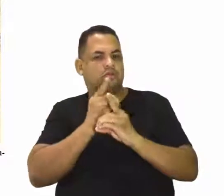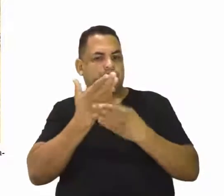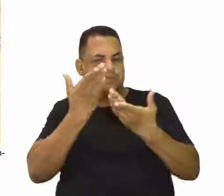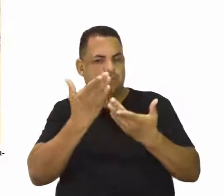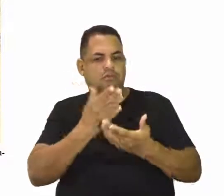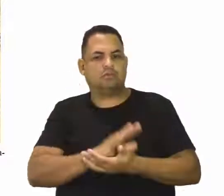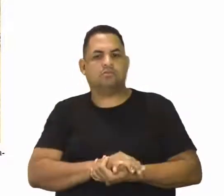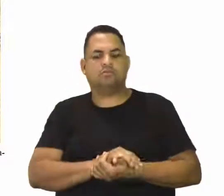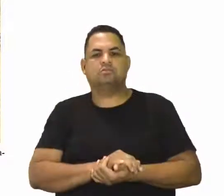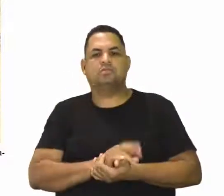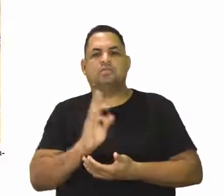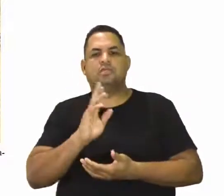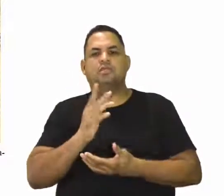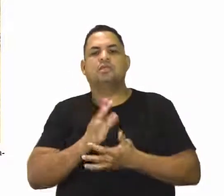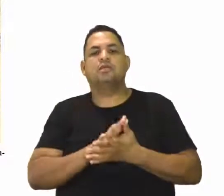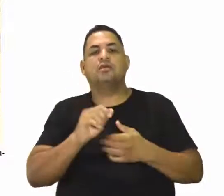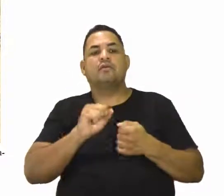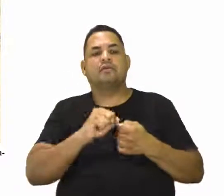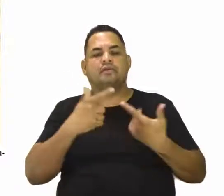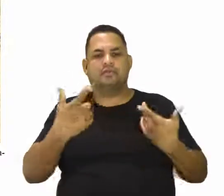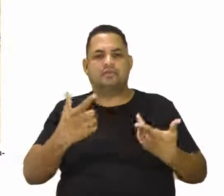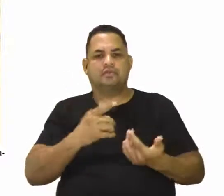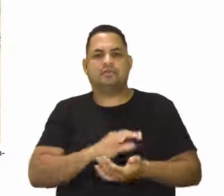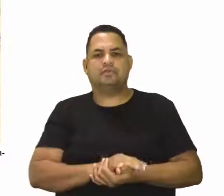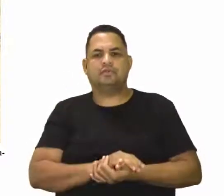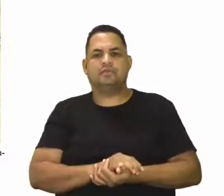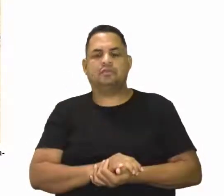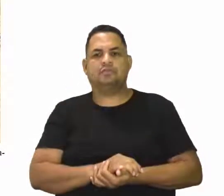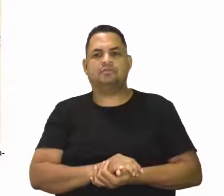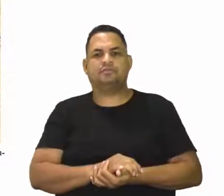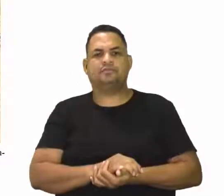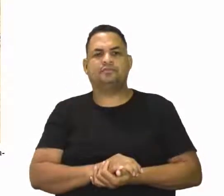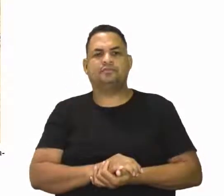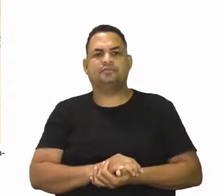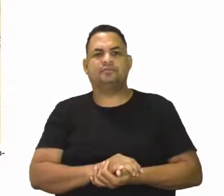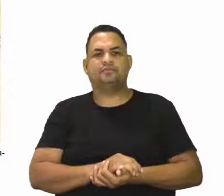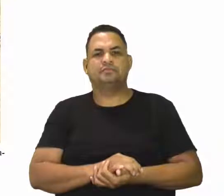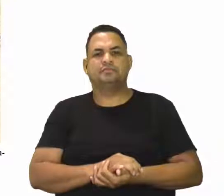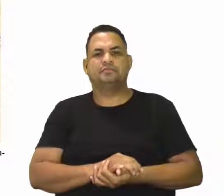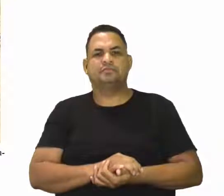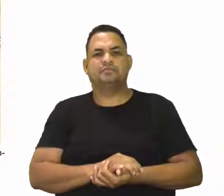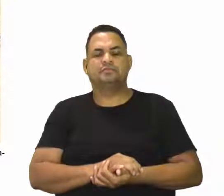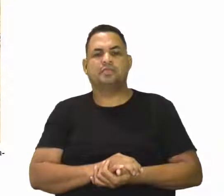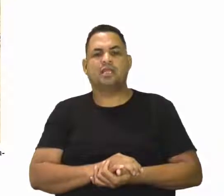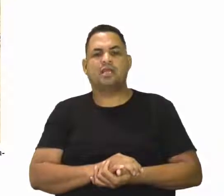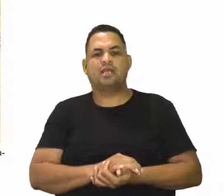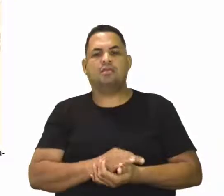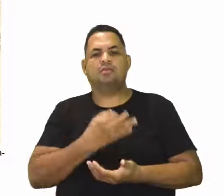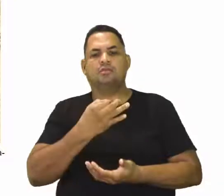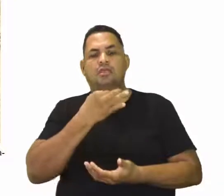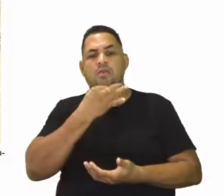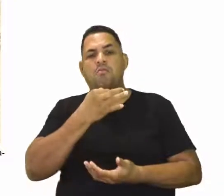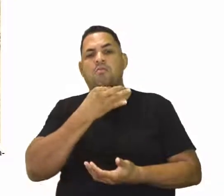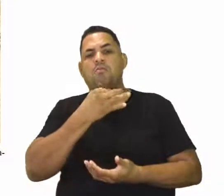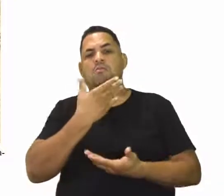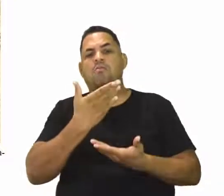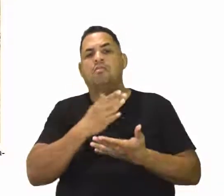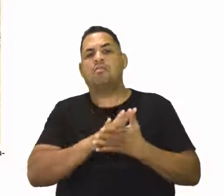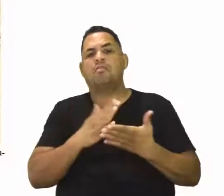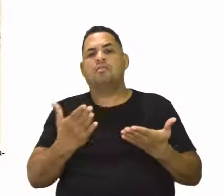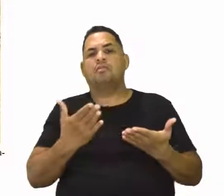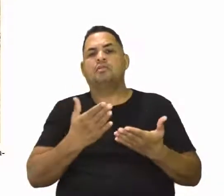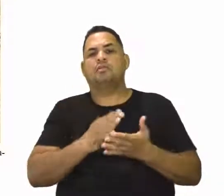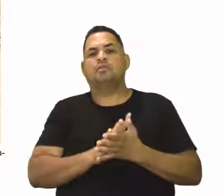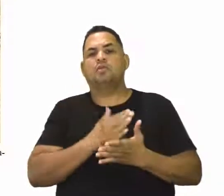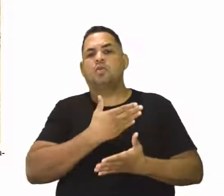Afeganistão e qual foi a ligação simples e o argumento utilizado pelo americano